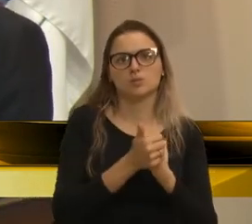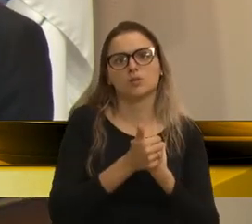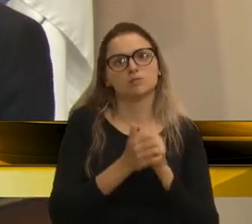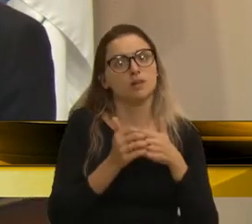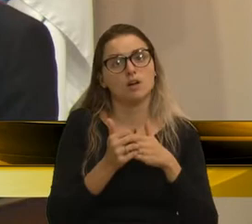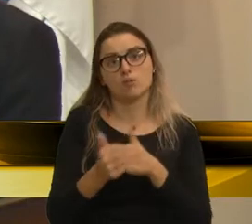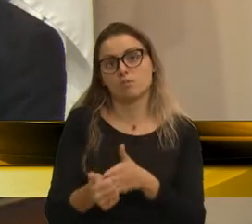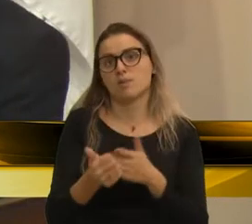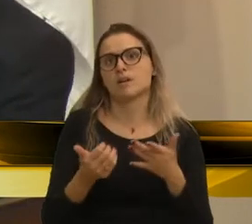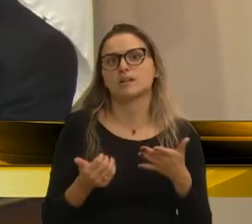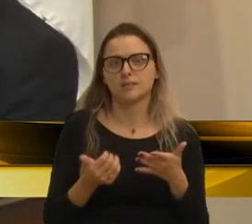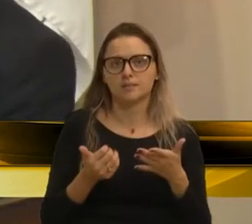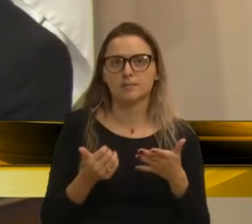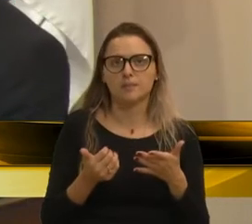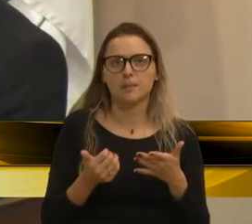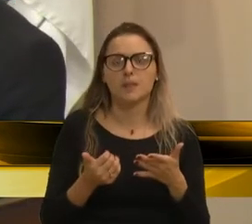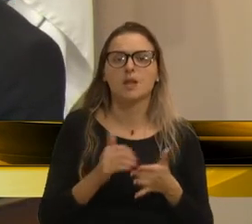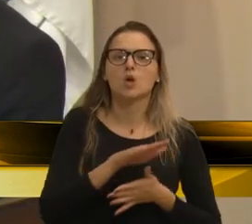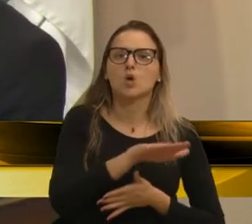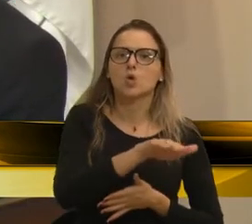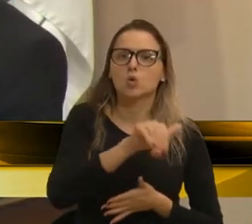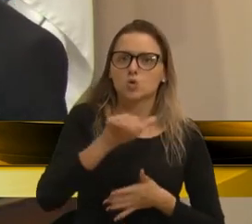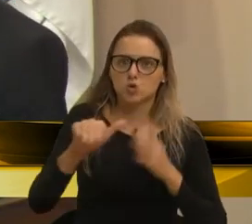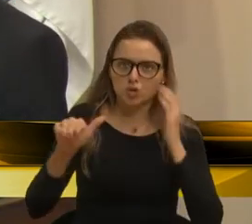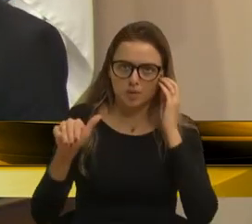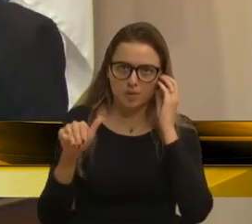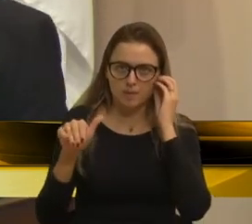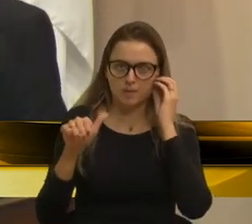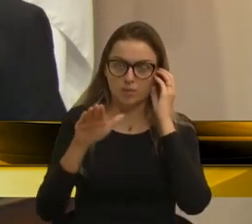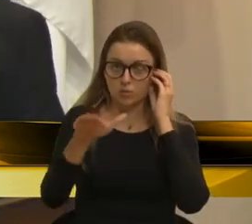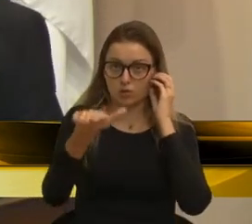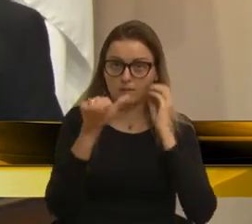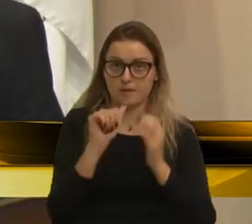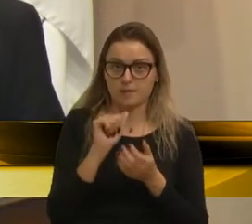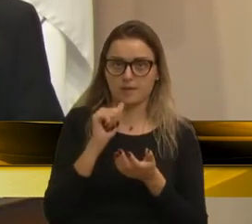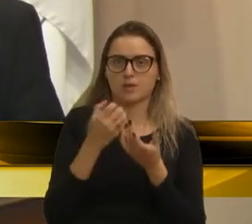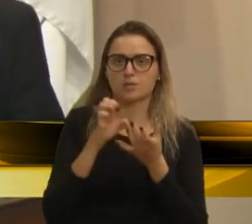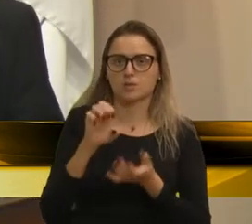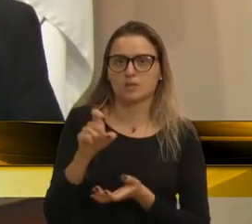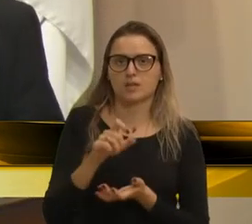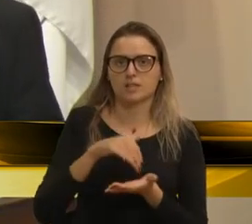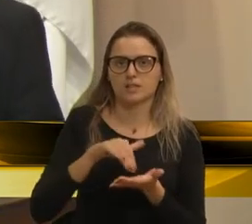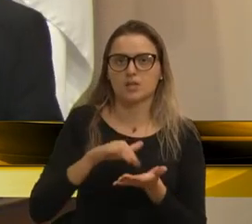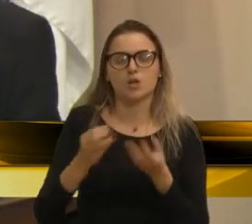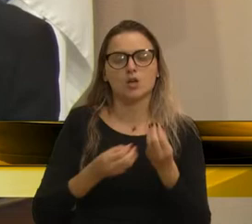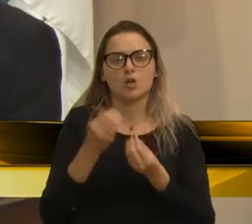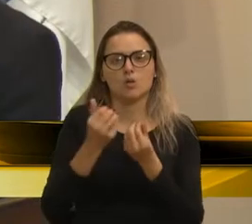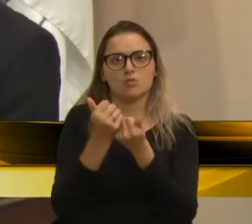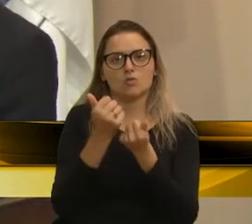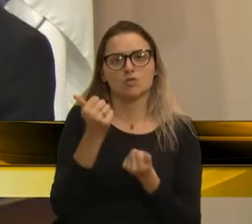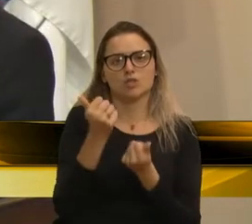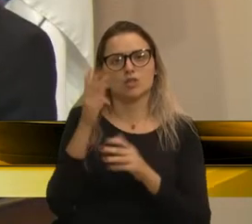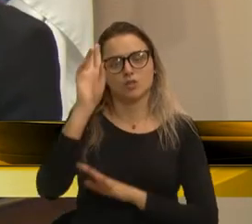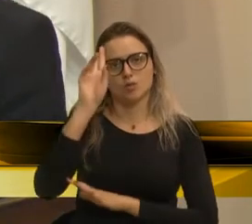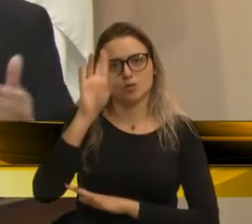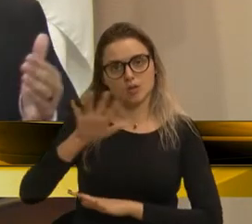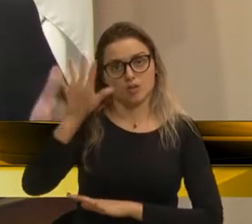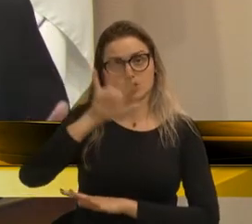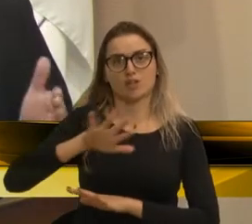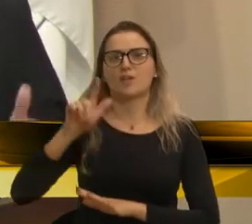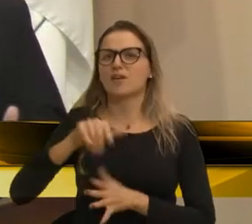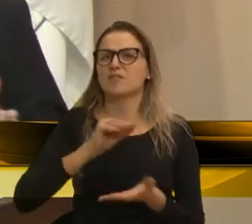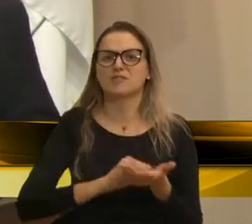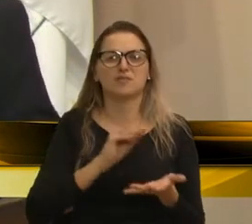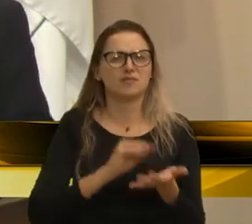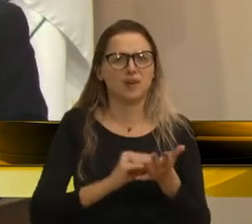cidade. A nomeação dessa ex-secretária como secretária-geral, diretora-geral, ela é um desrespeito a todos